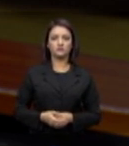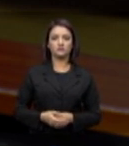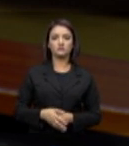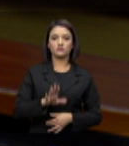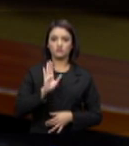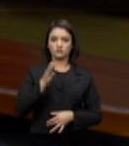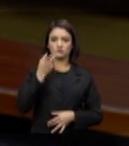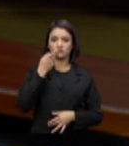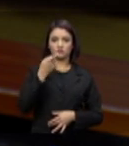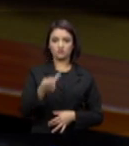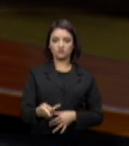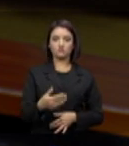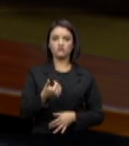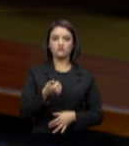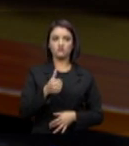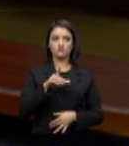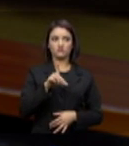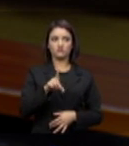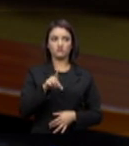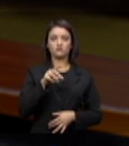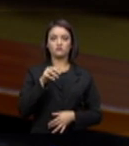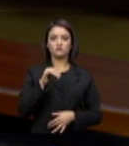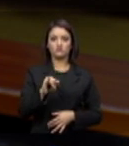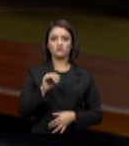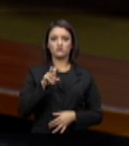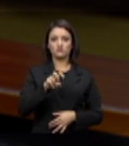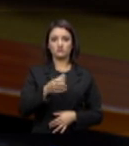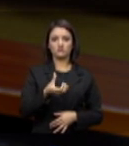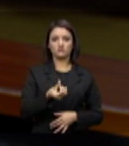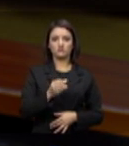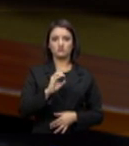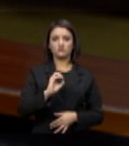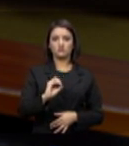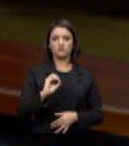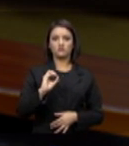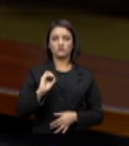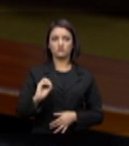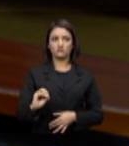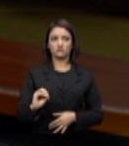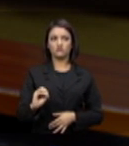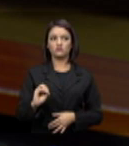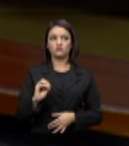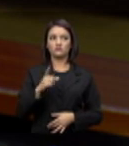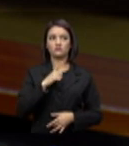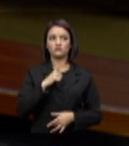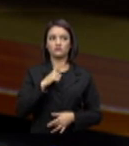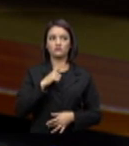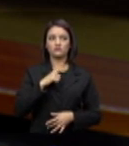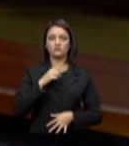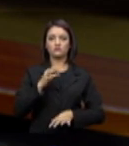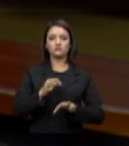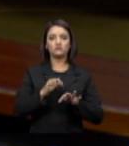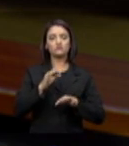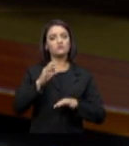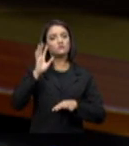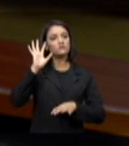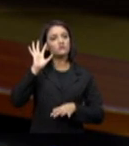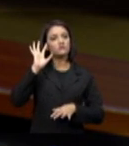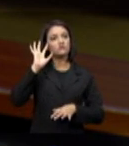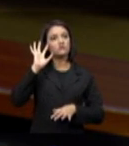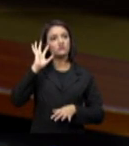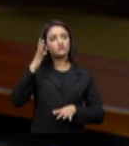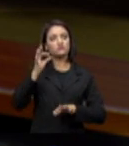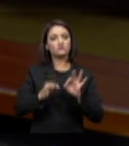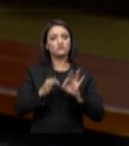já sentei na ação direta de inconstitucionalidade d5600 apreciada neste tribunal em 2016